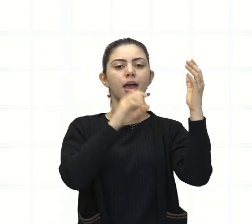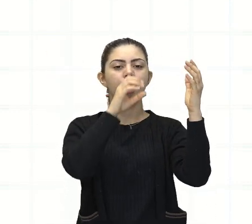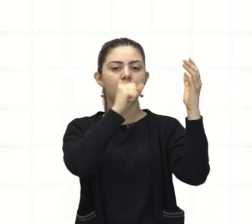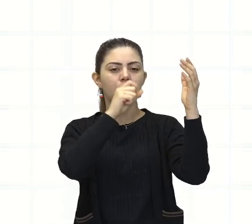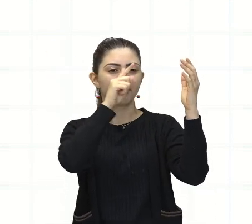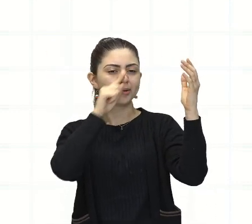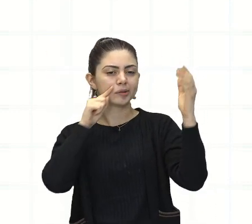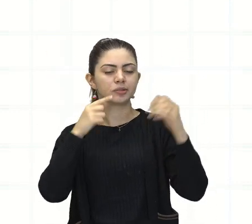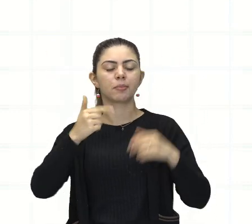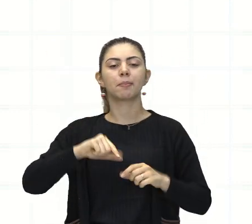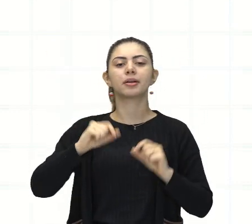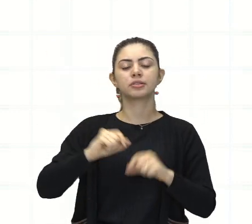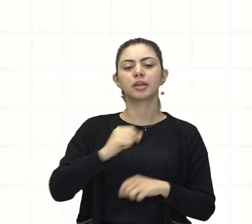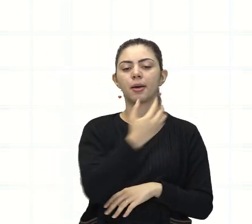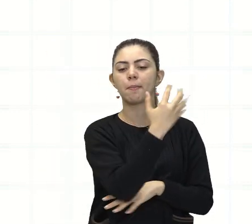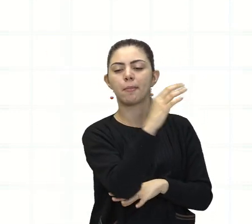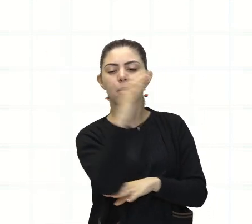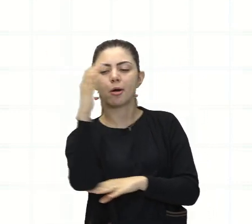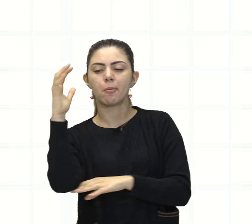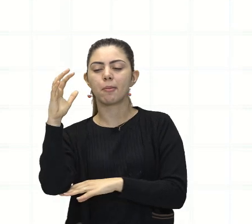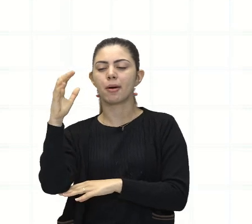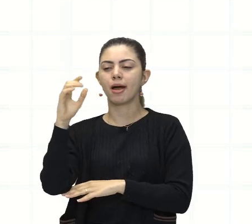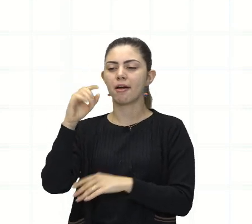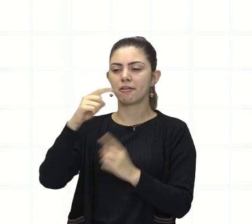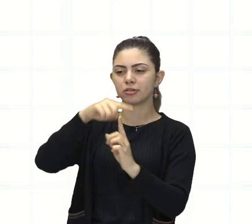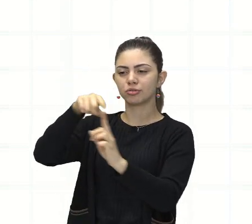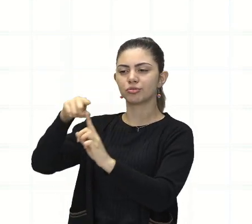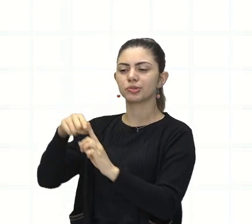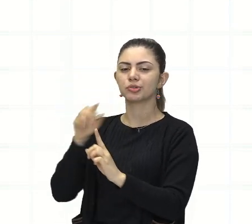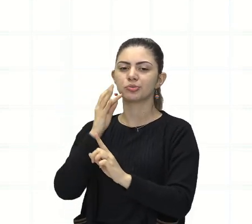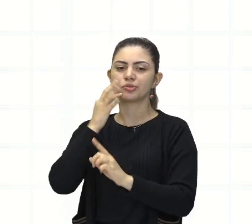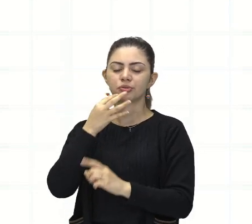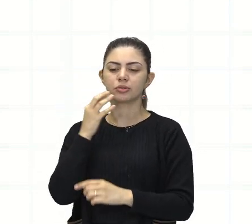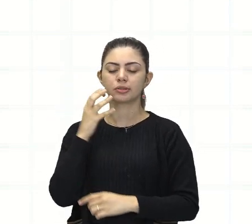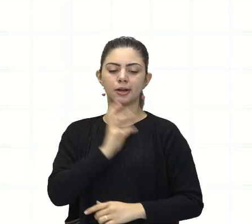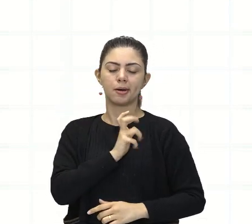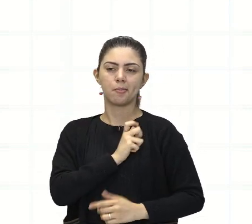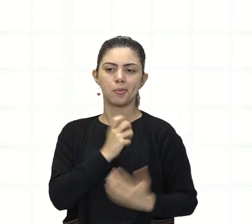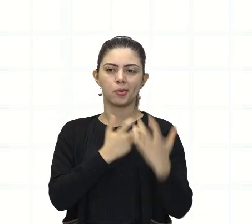amor, cantar. Então, a gente pode observar quando